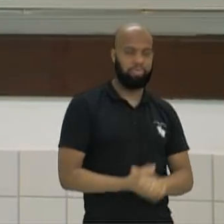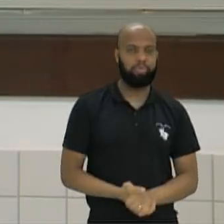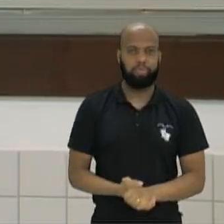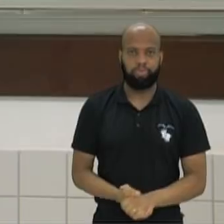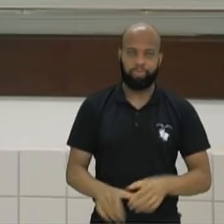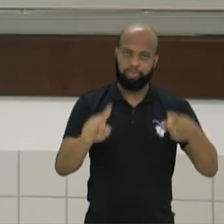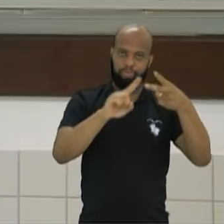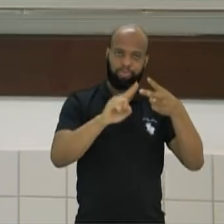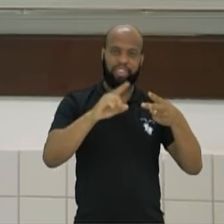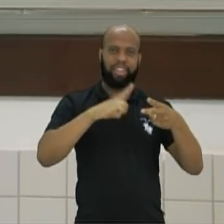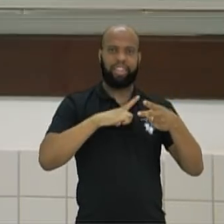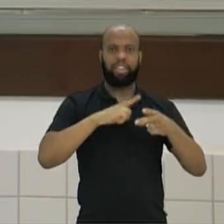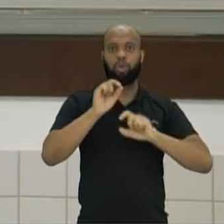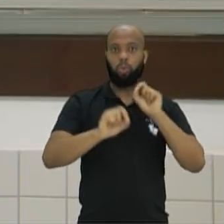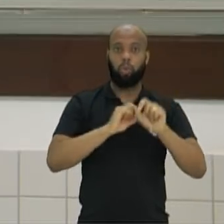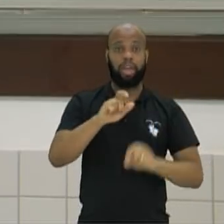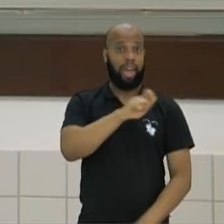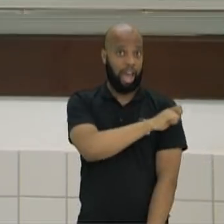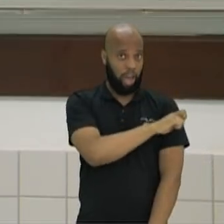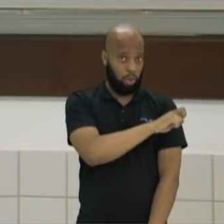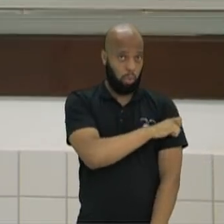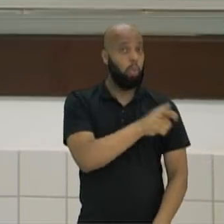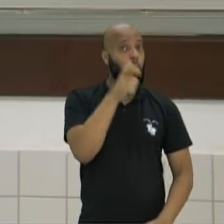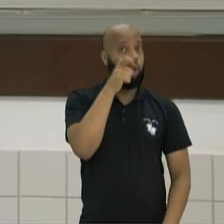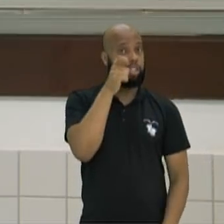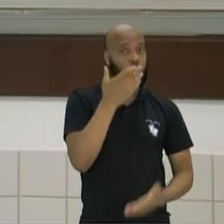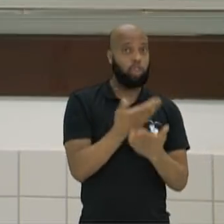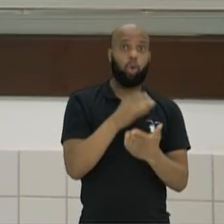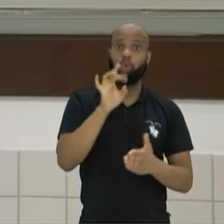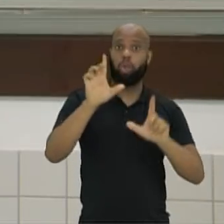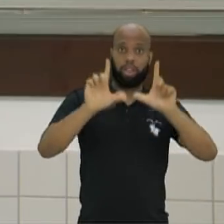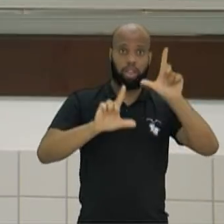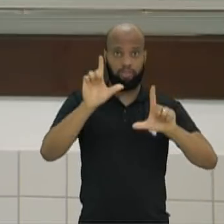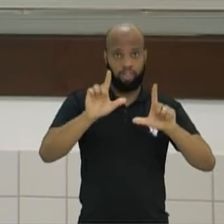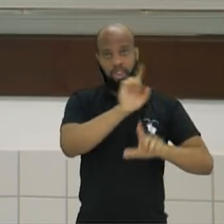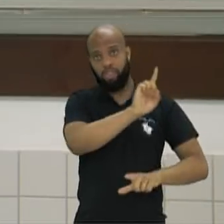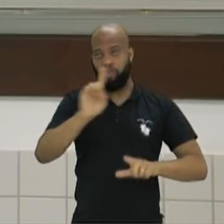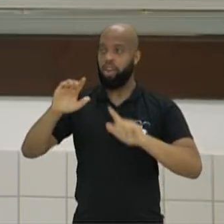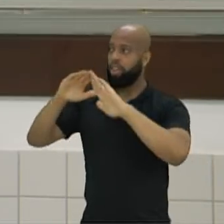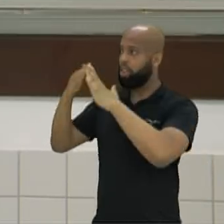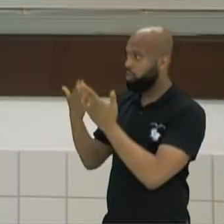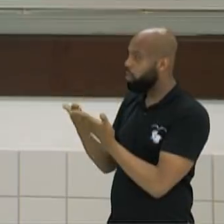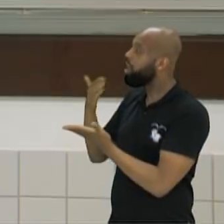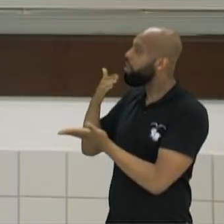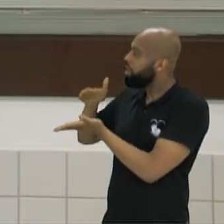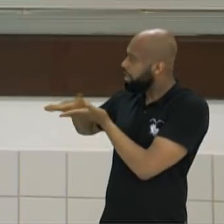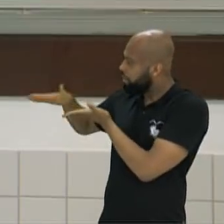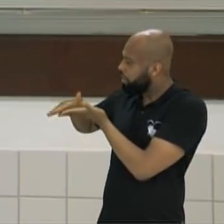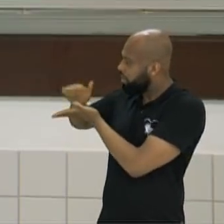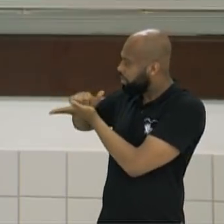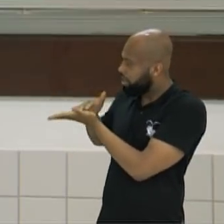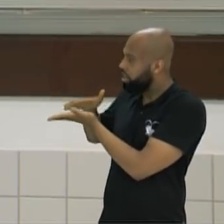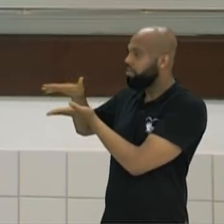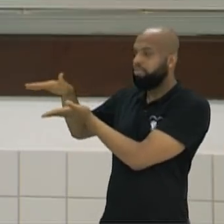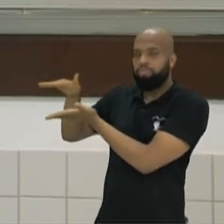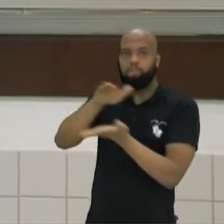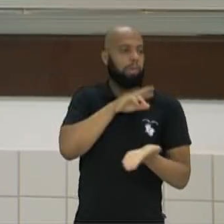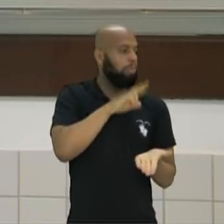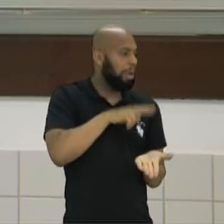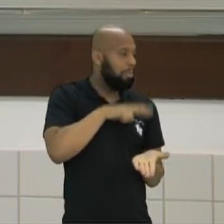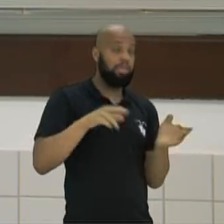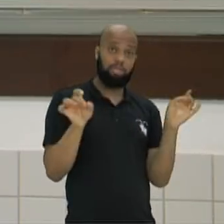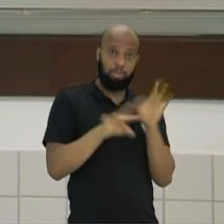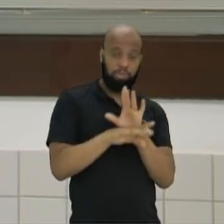de alunos no Paraná que assistem às aulas pela televisão e pegam o material impresso na escola. Não tenho outra palavra que não